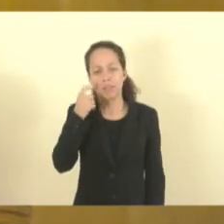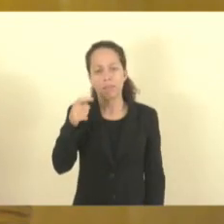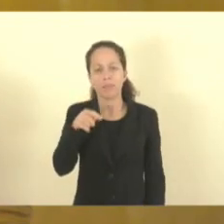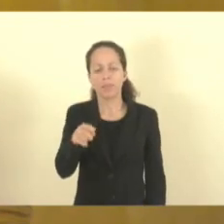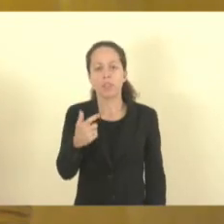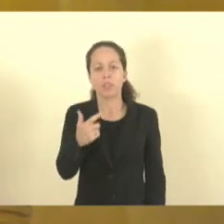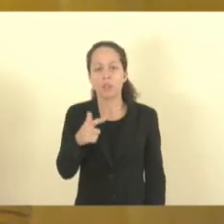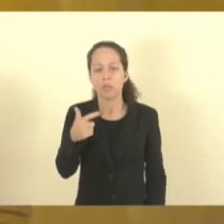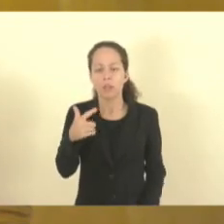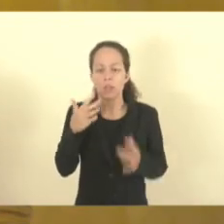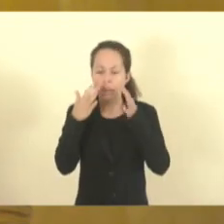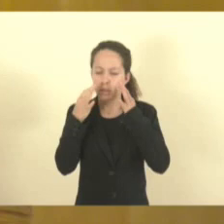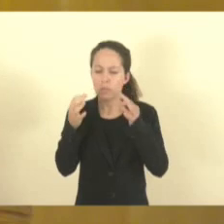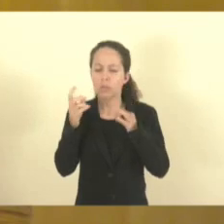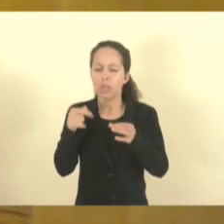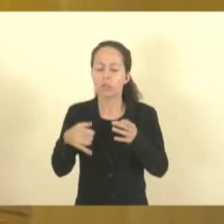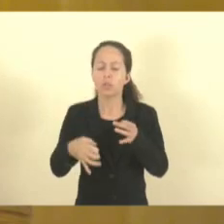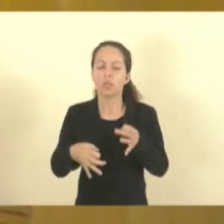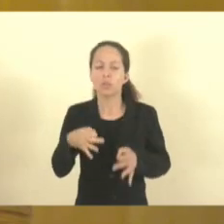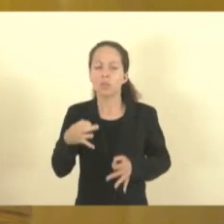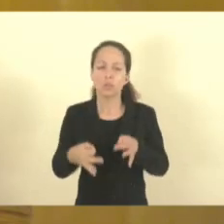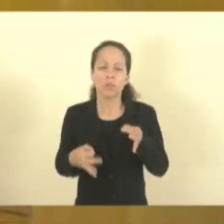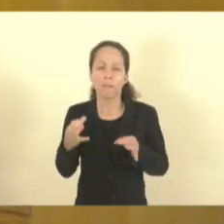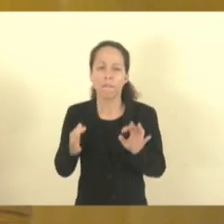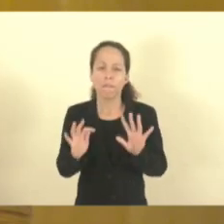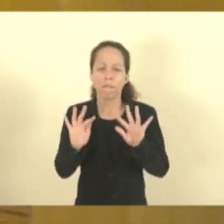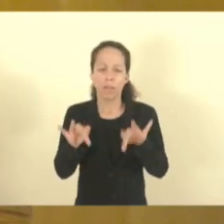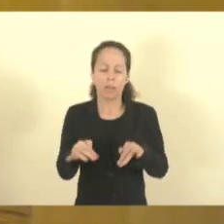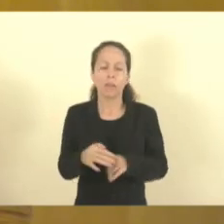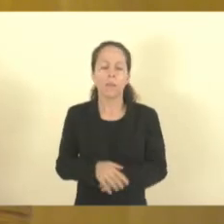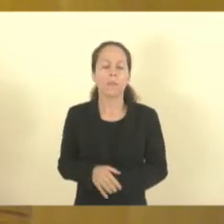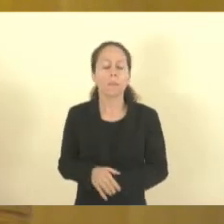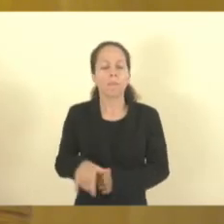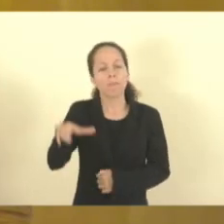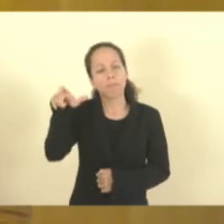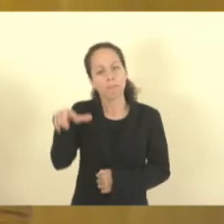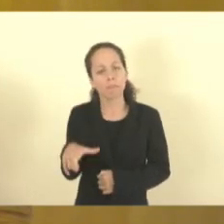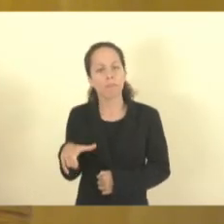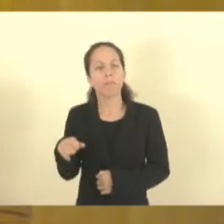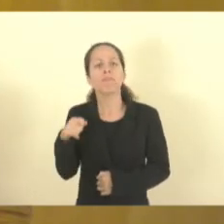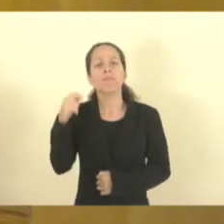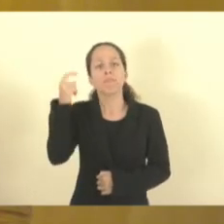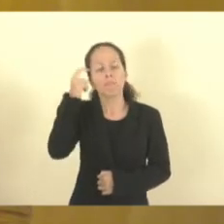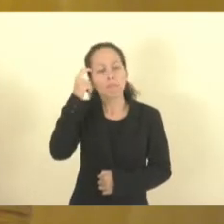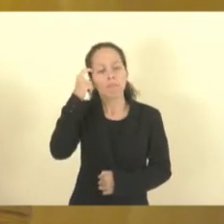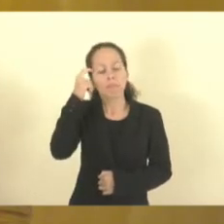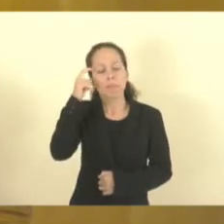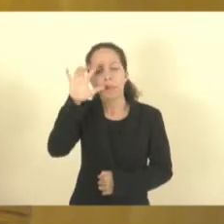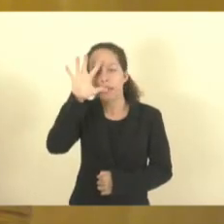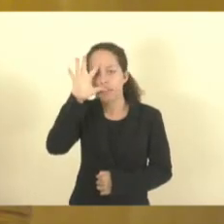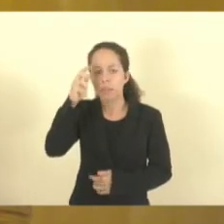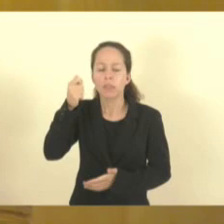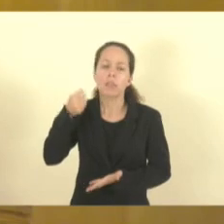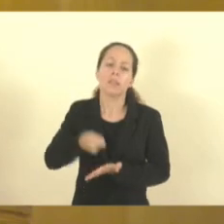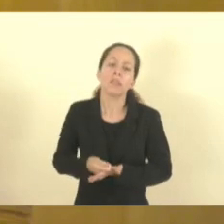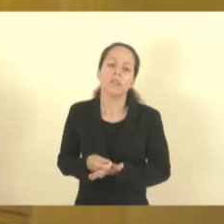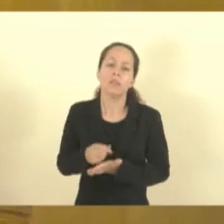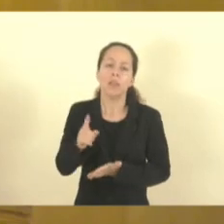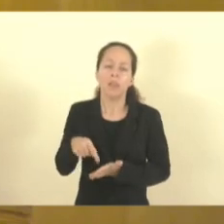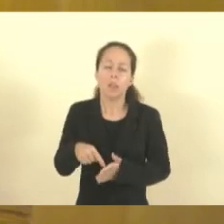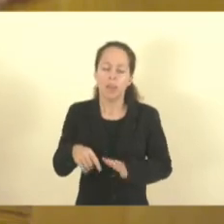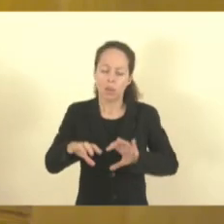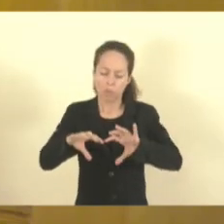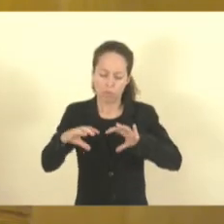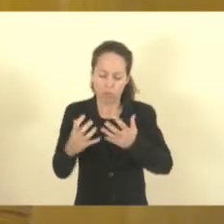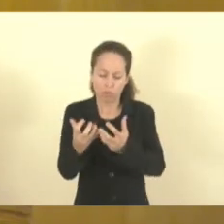quiescência judicial, uma decisão judicial final, ele entra com uma decisão de desocupação do estádio.